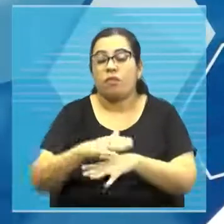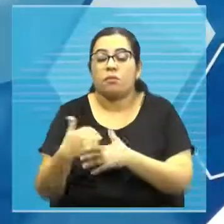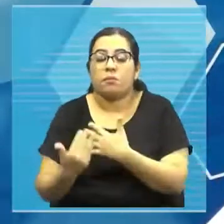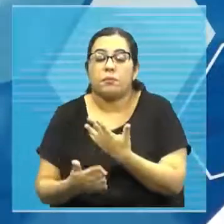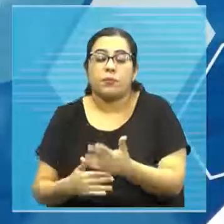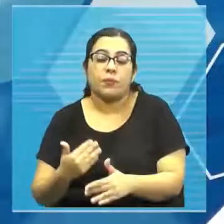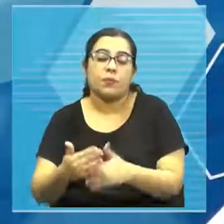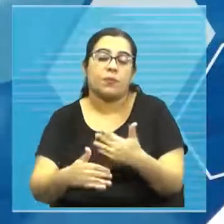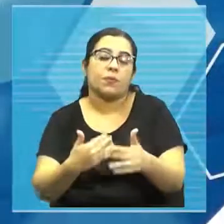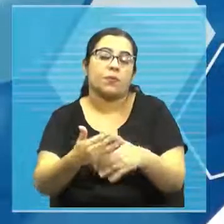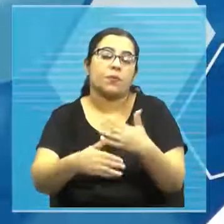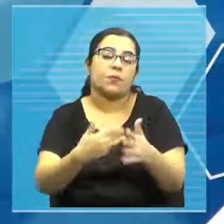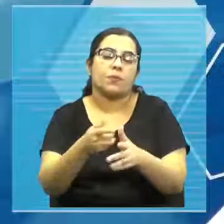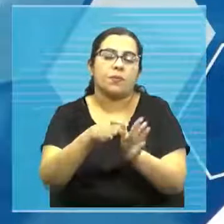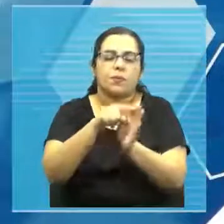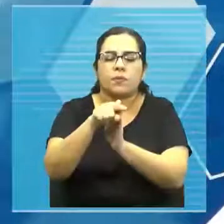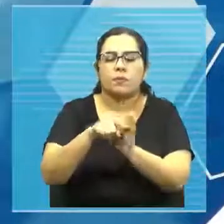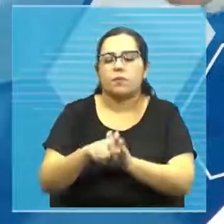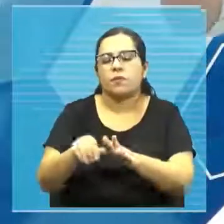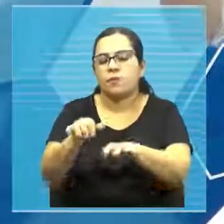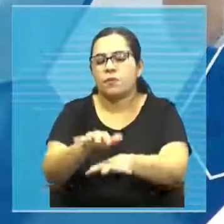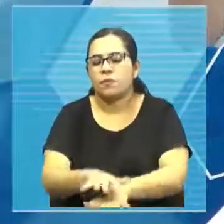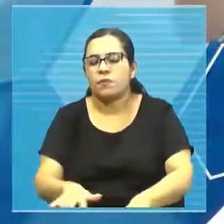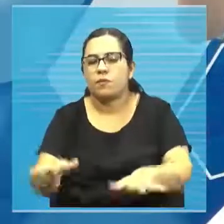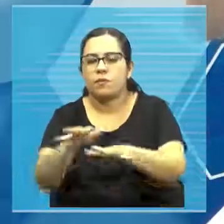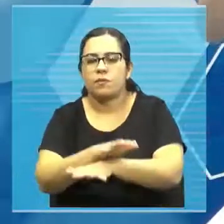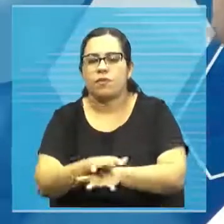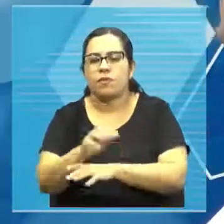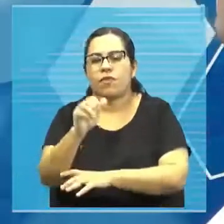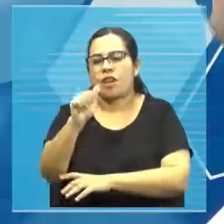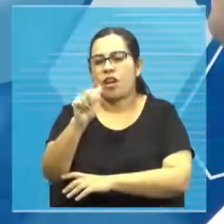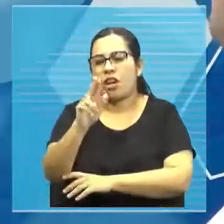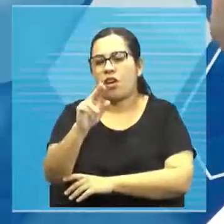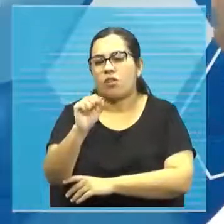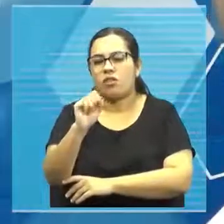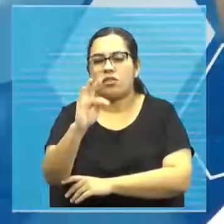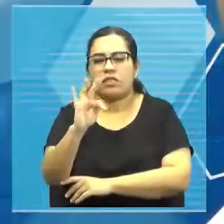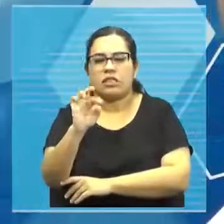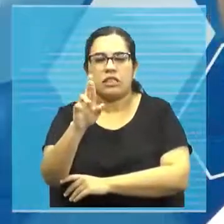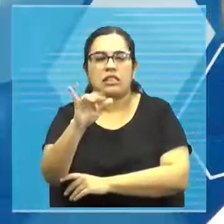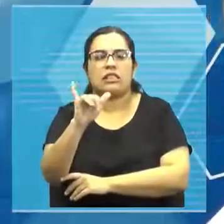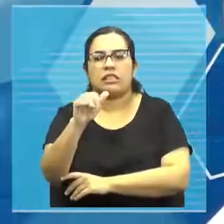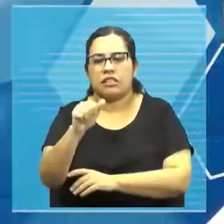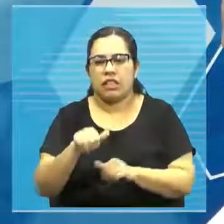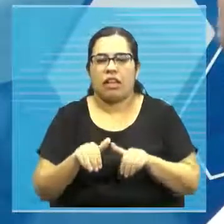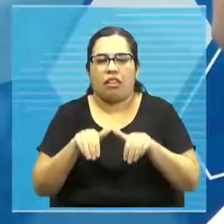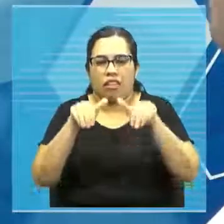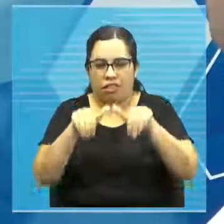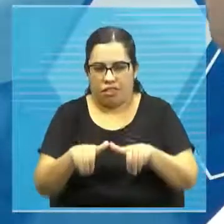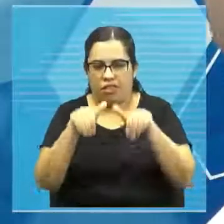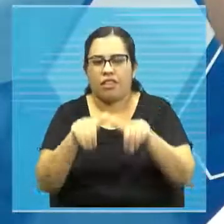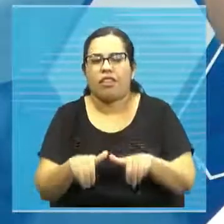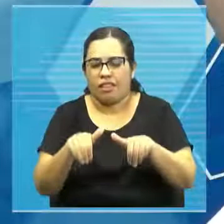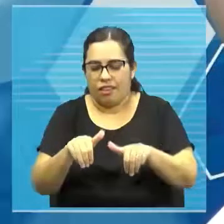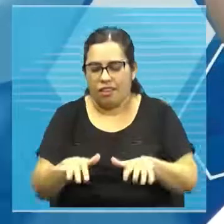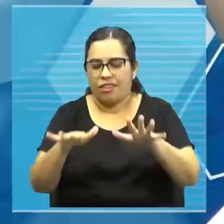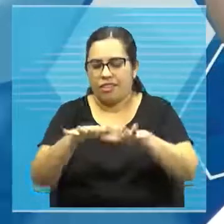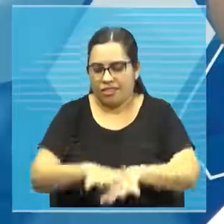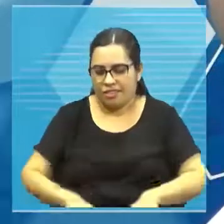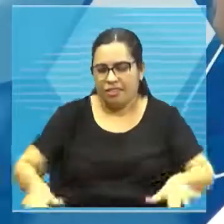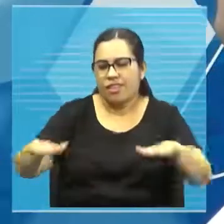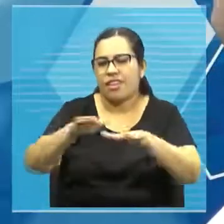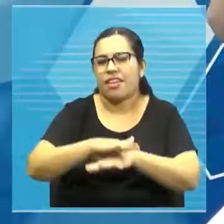desenvolvimento e pesquisa pode acontecer na Áustria eu tô falando da mesma empresa setores